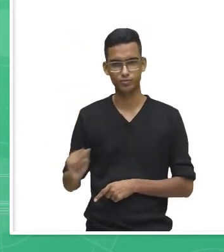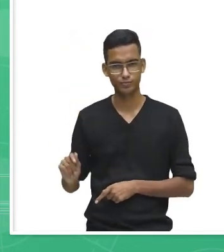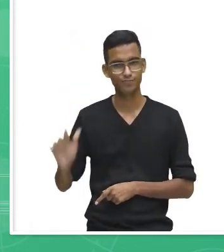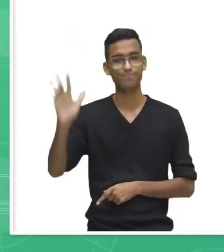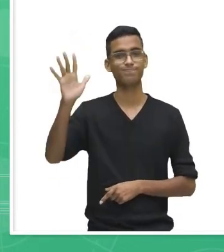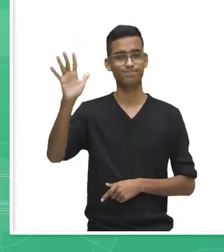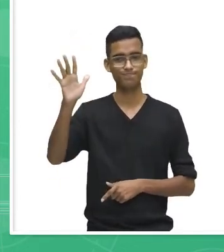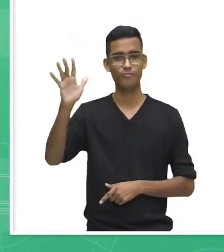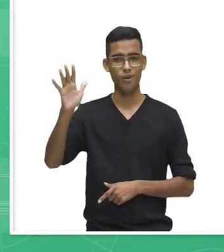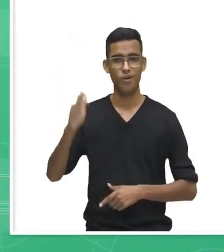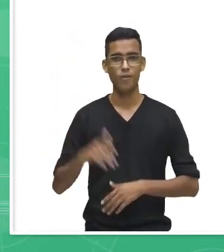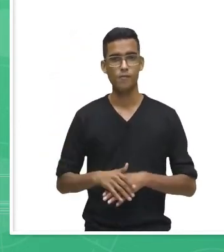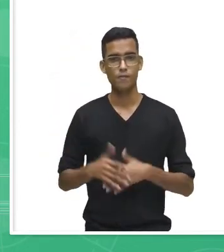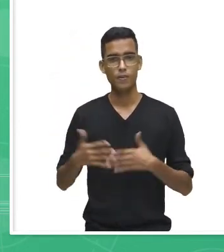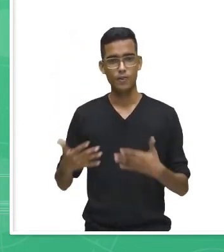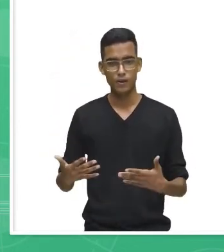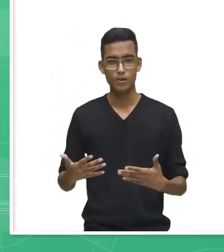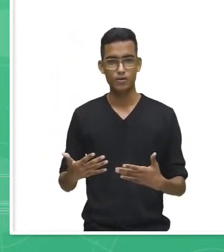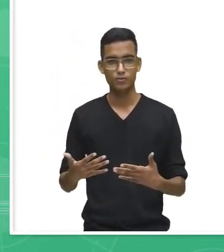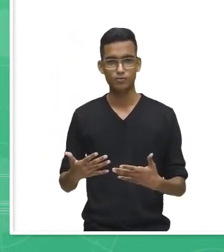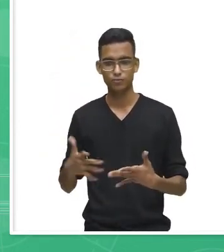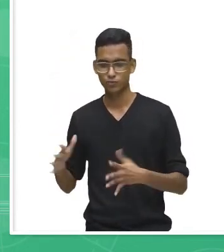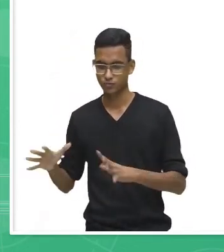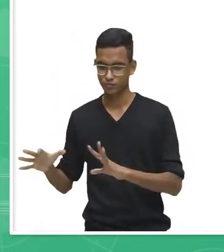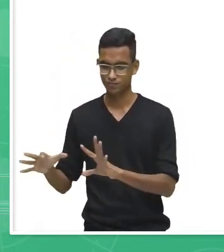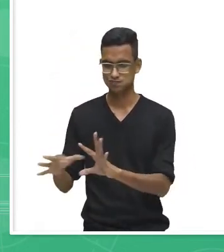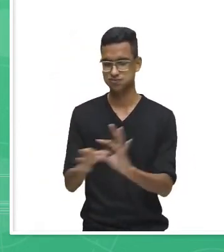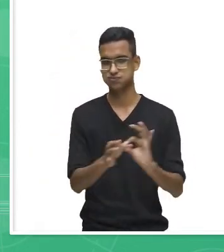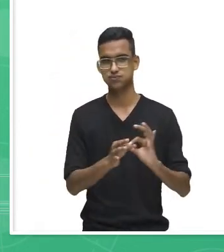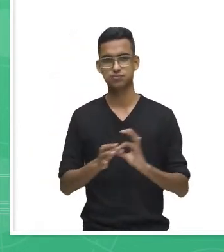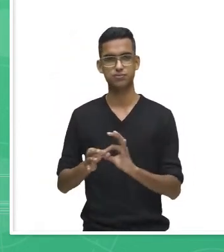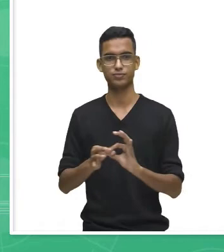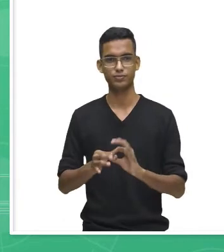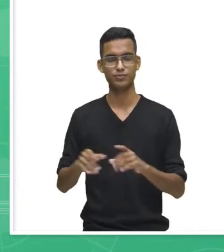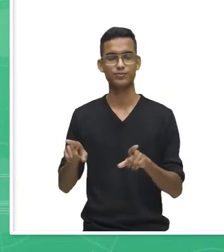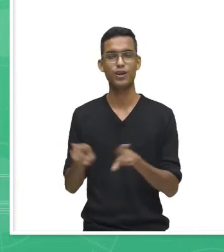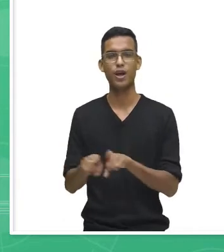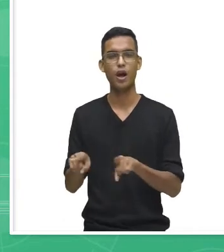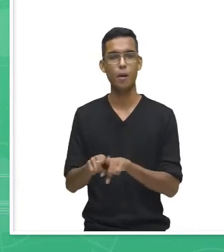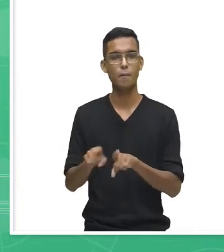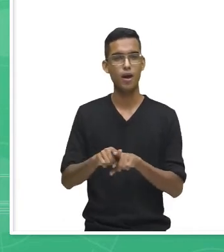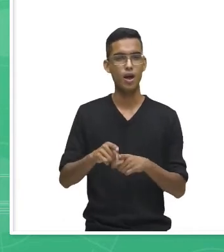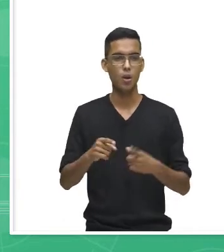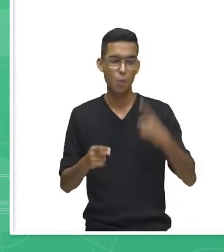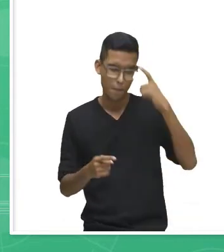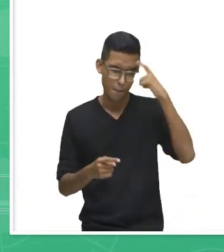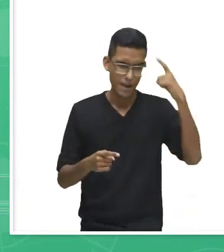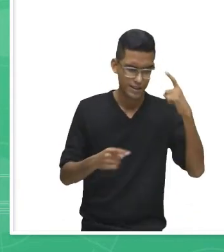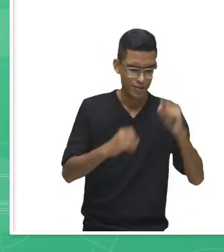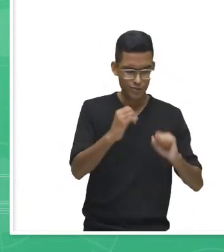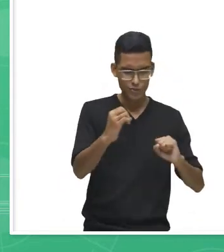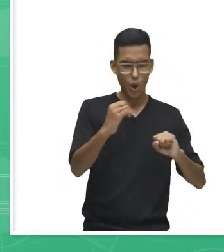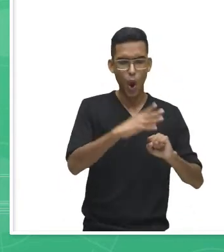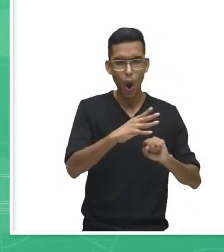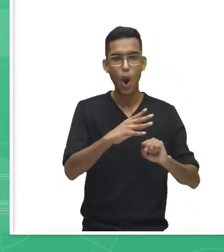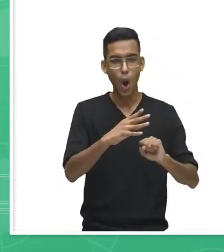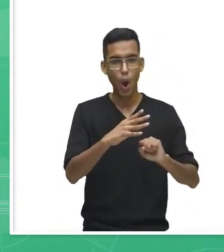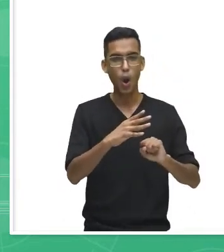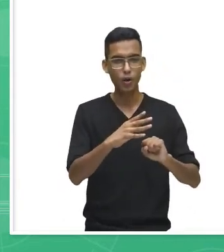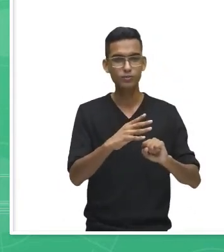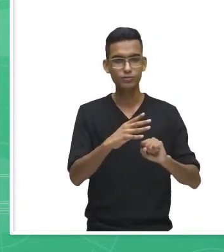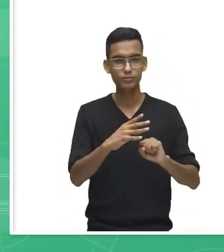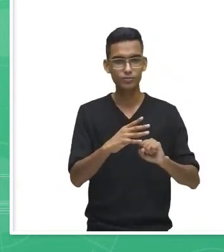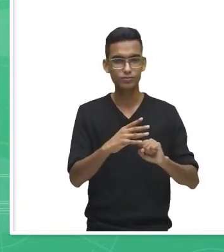esse clima todo alimentado pelas ideias iluministas que começam a circular com grande força dentro